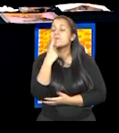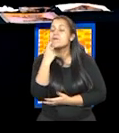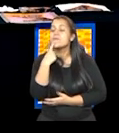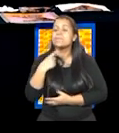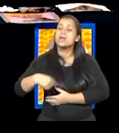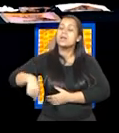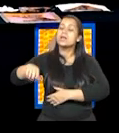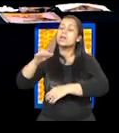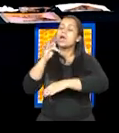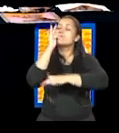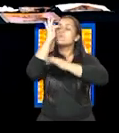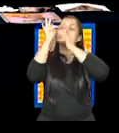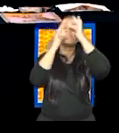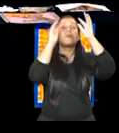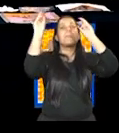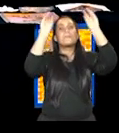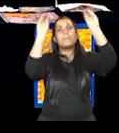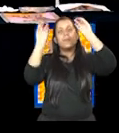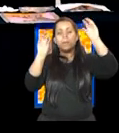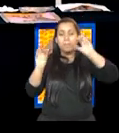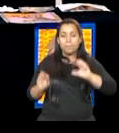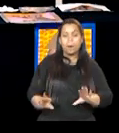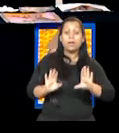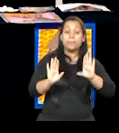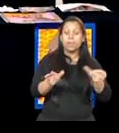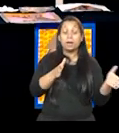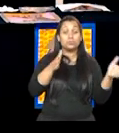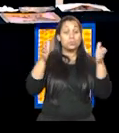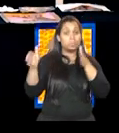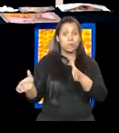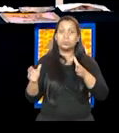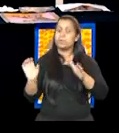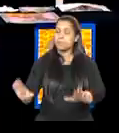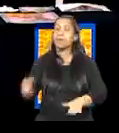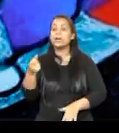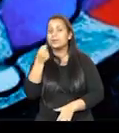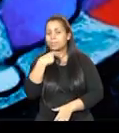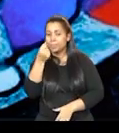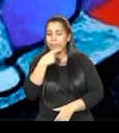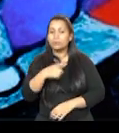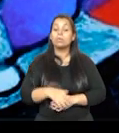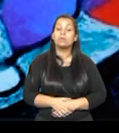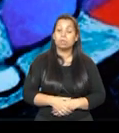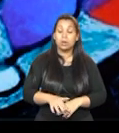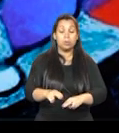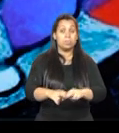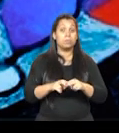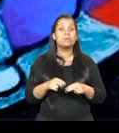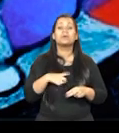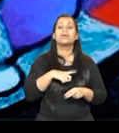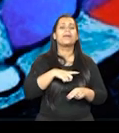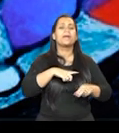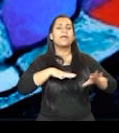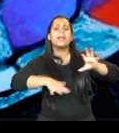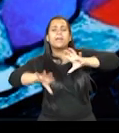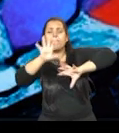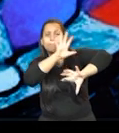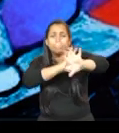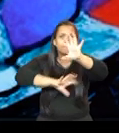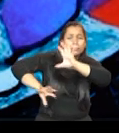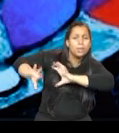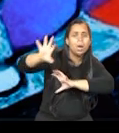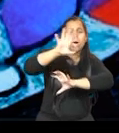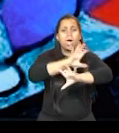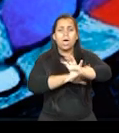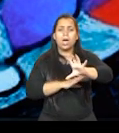sua paleta. Mas a fase mais engraçada foi a cubista. Picasso embaralhou as formas,